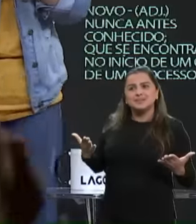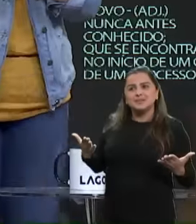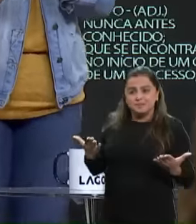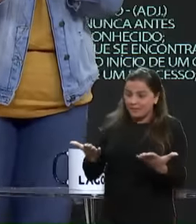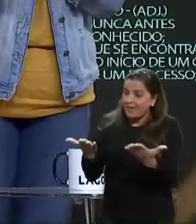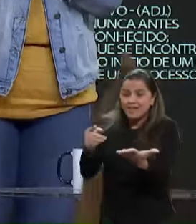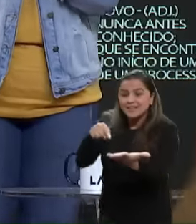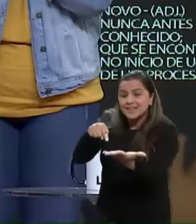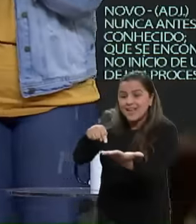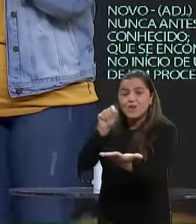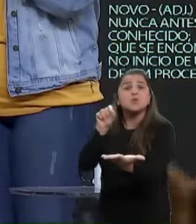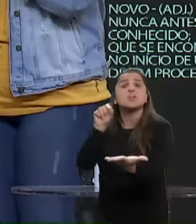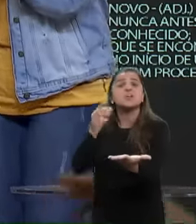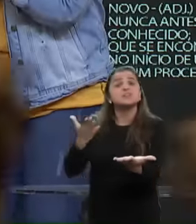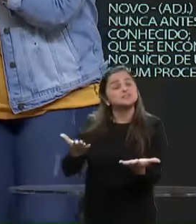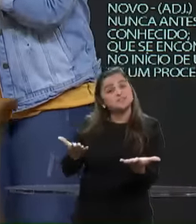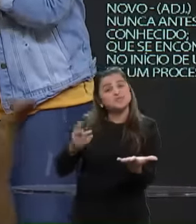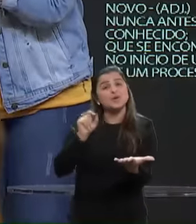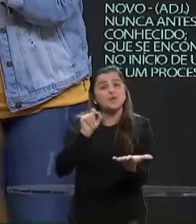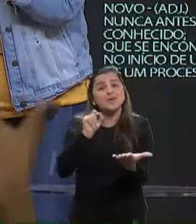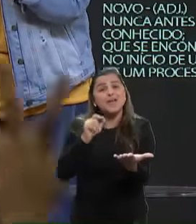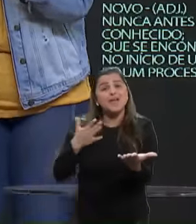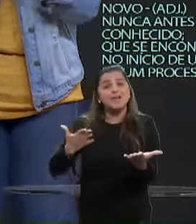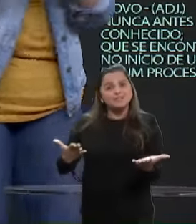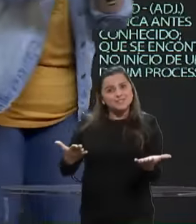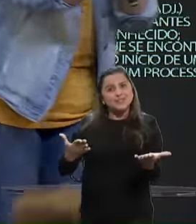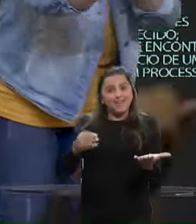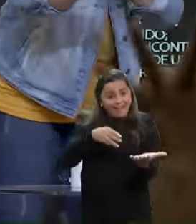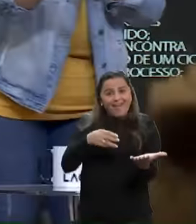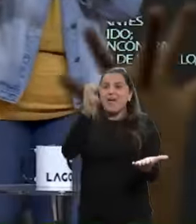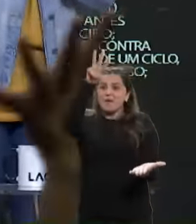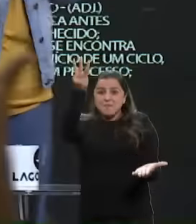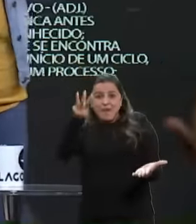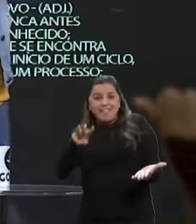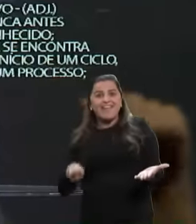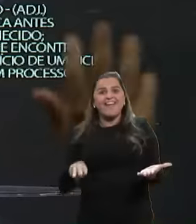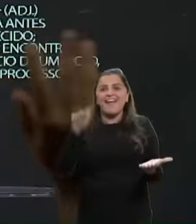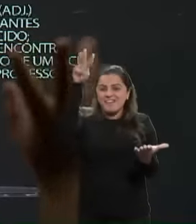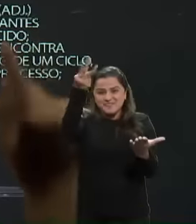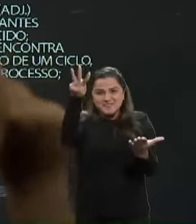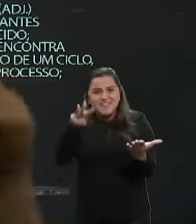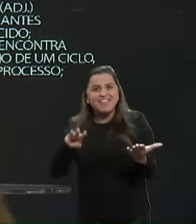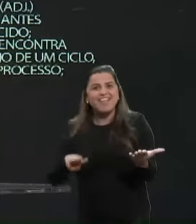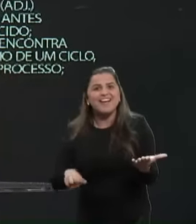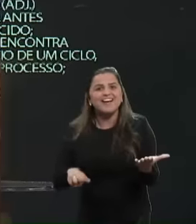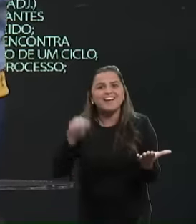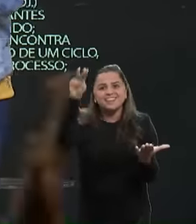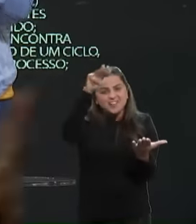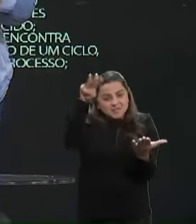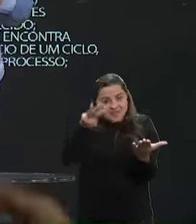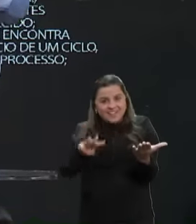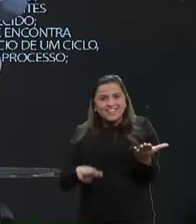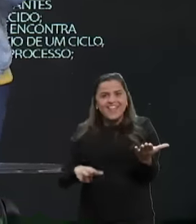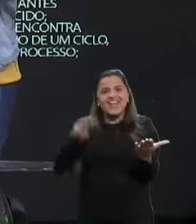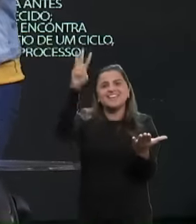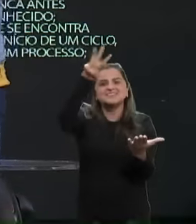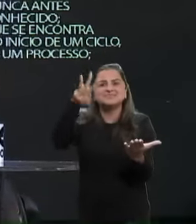Que é isso? Que é isso? Maná! Maná! Maná!